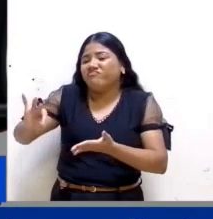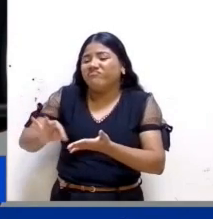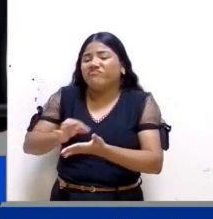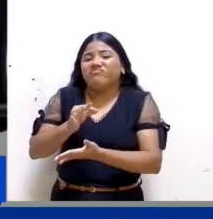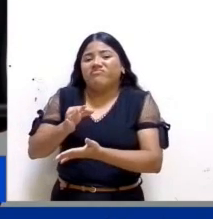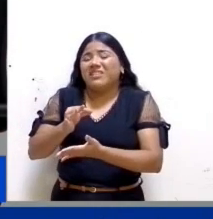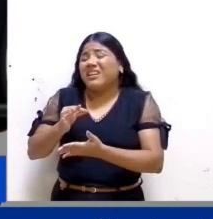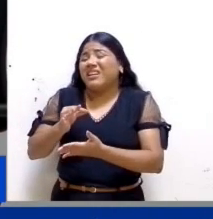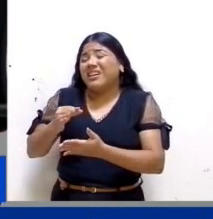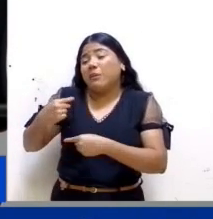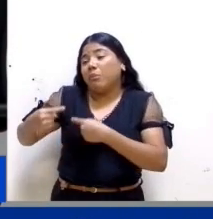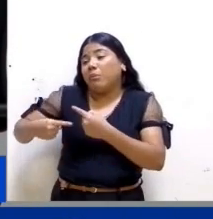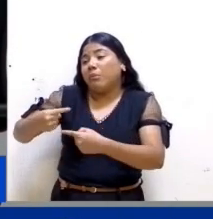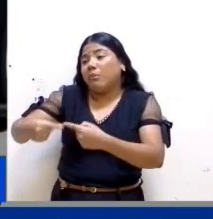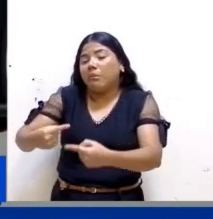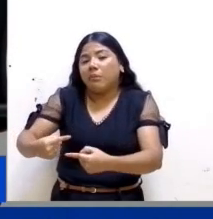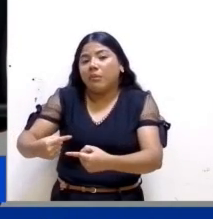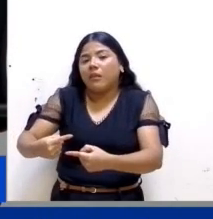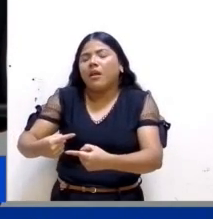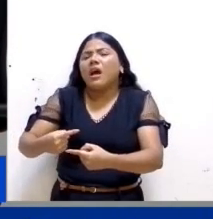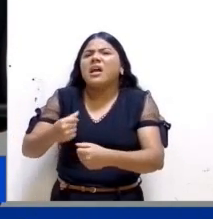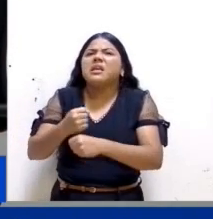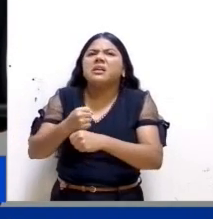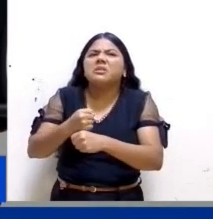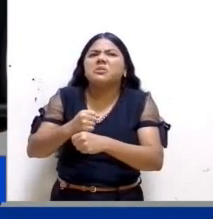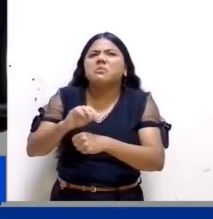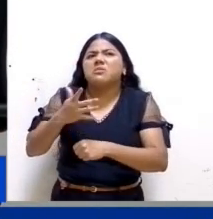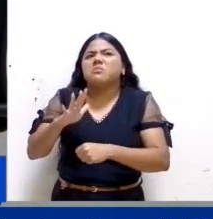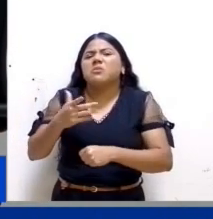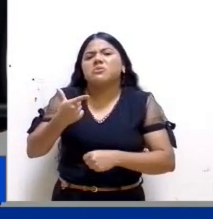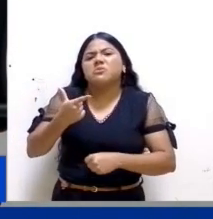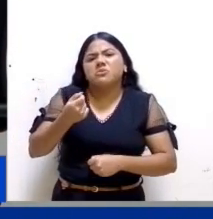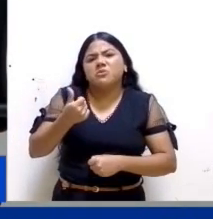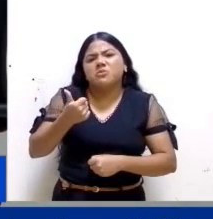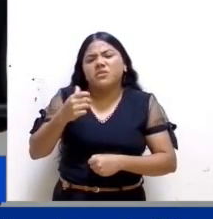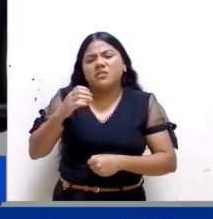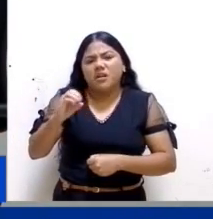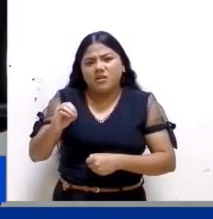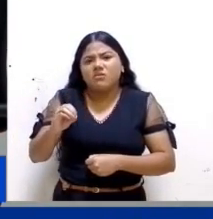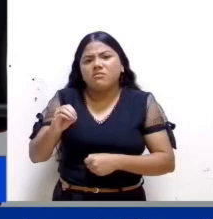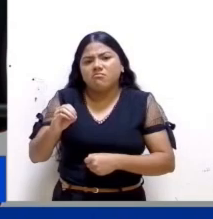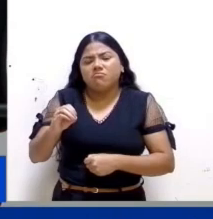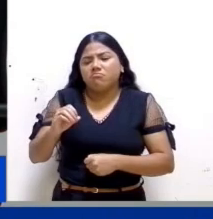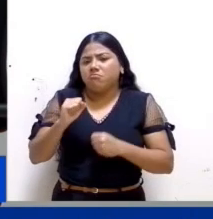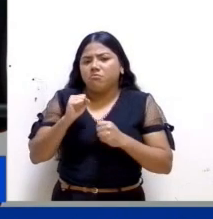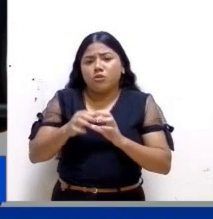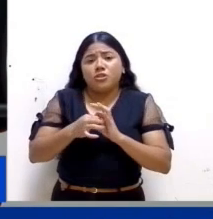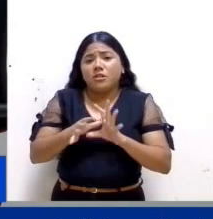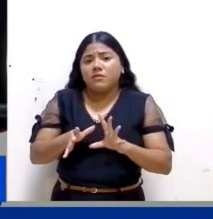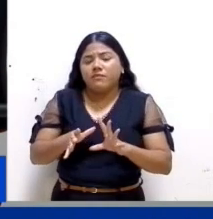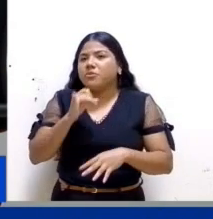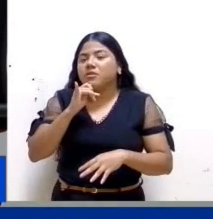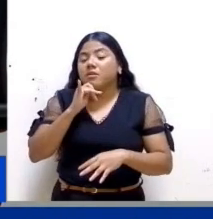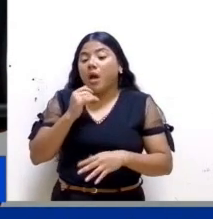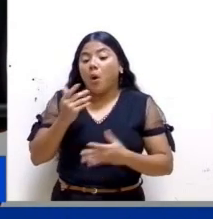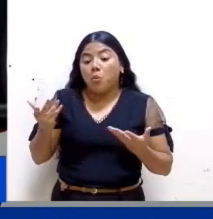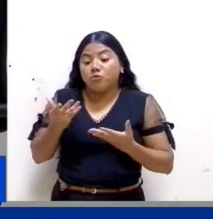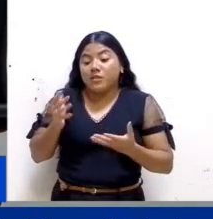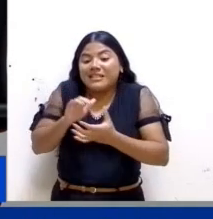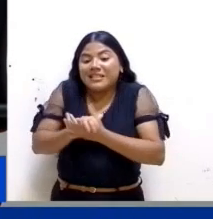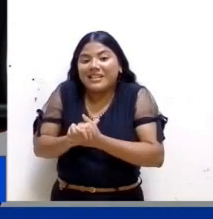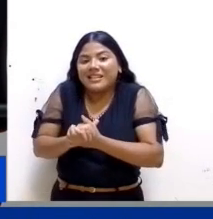de 2010, acabou com isso. Permanece o foco na palestrante, Gabriela Valente. Eu acordei, não era isso que eu queria, meu Deus